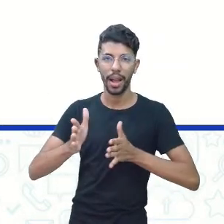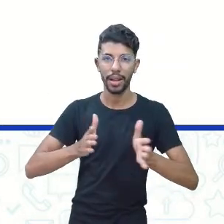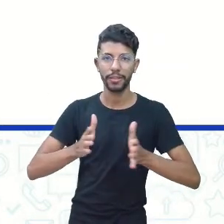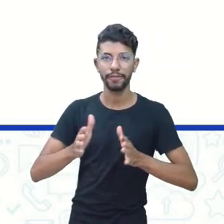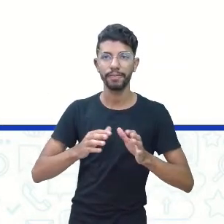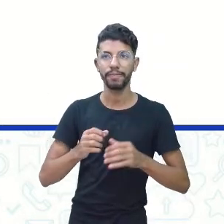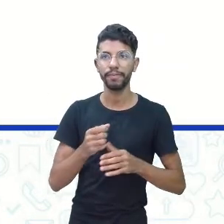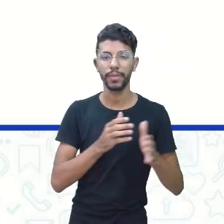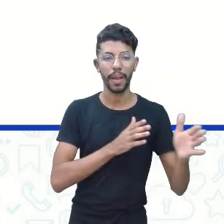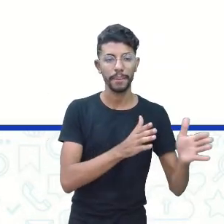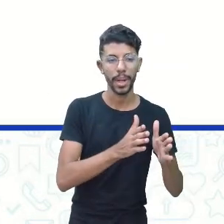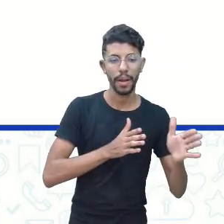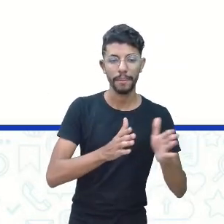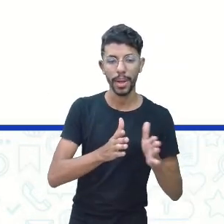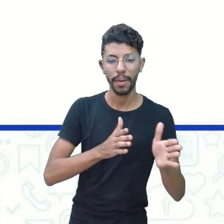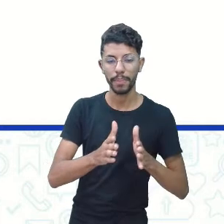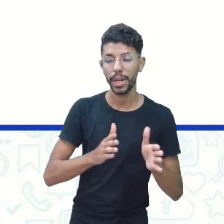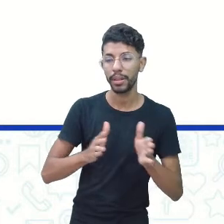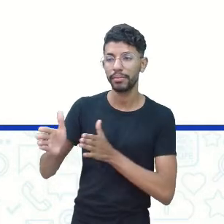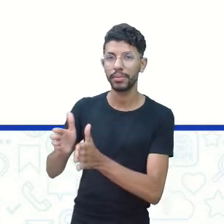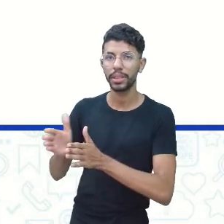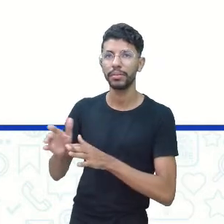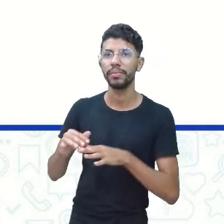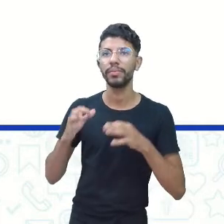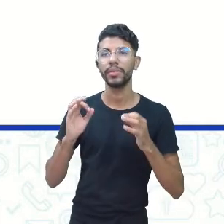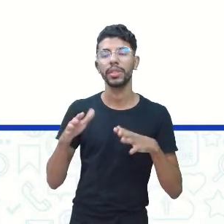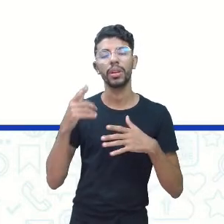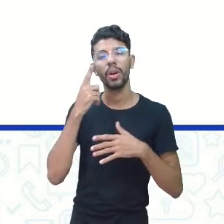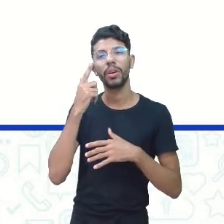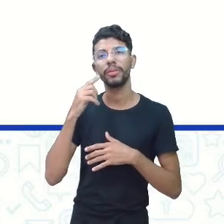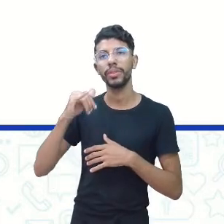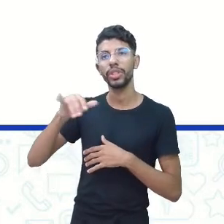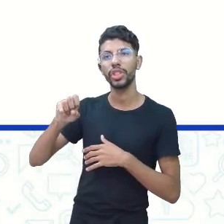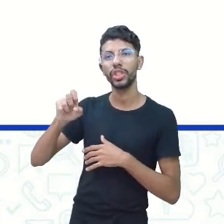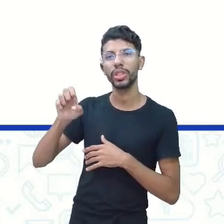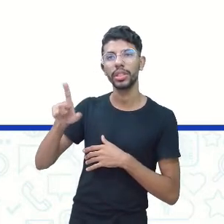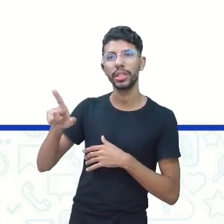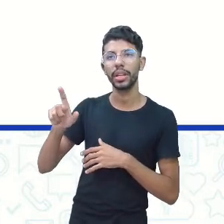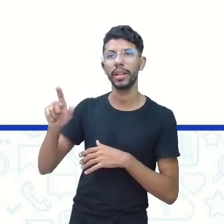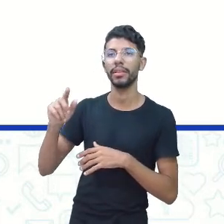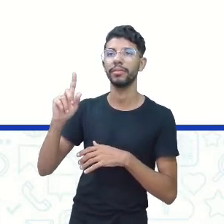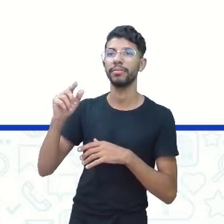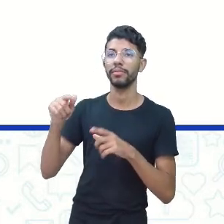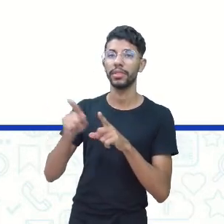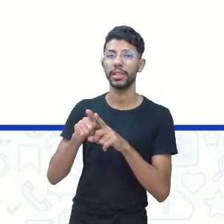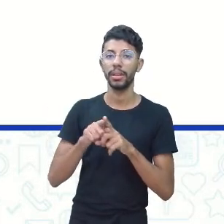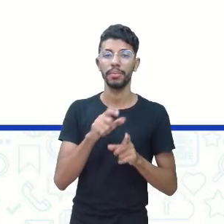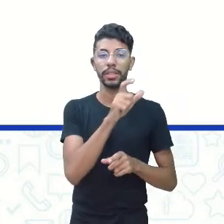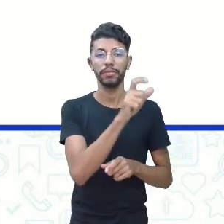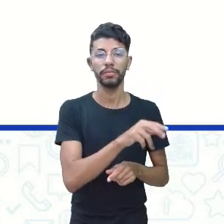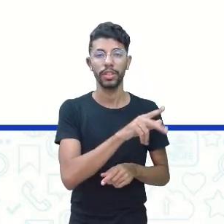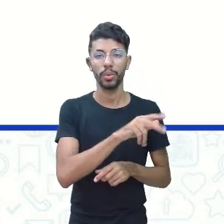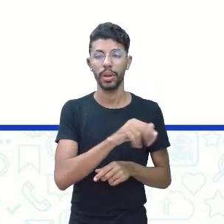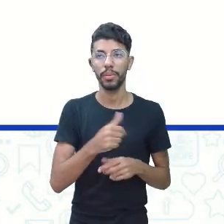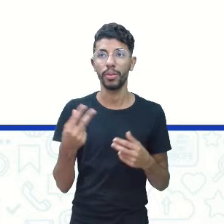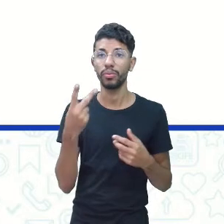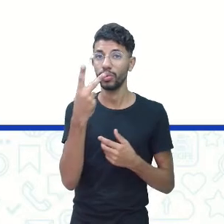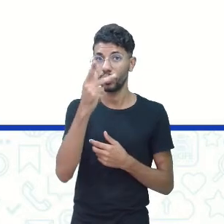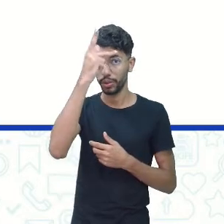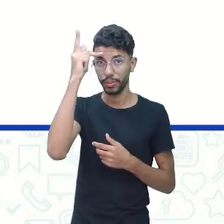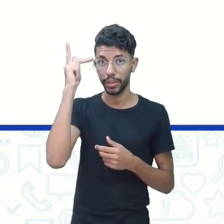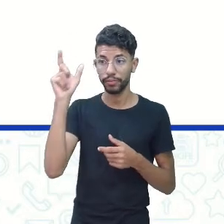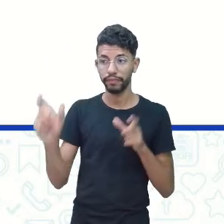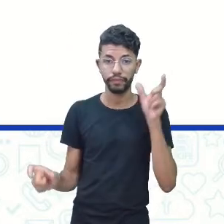vamos lá. A gente vai dividir para José e para o irmão dele. São 2 pessoas.